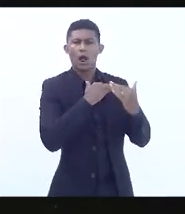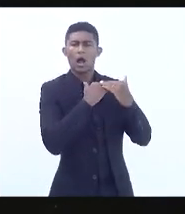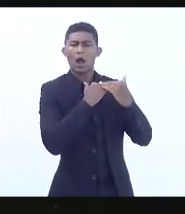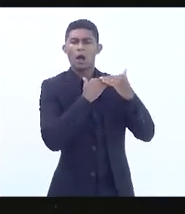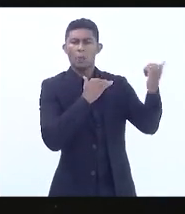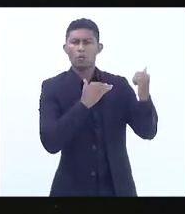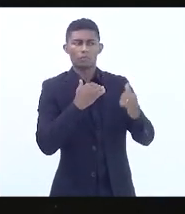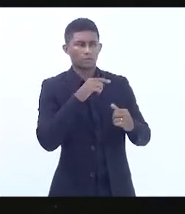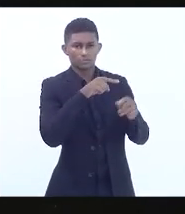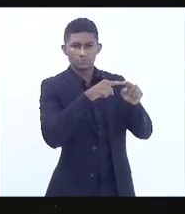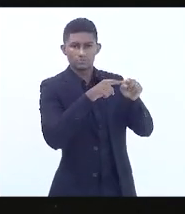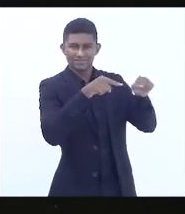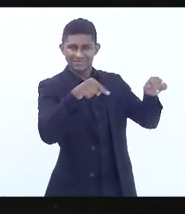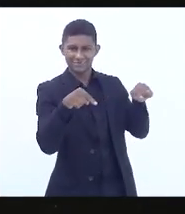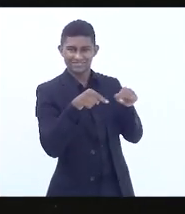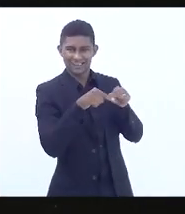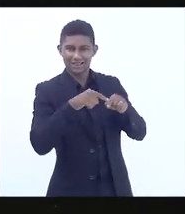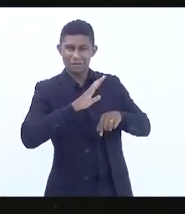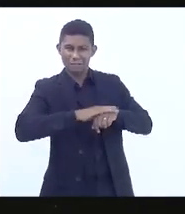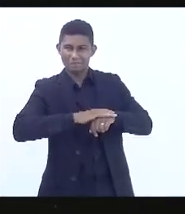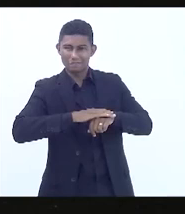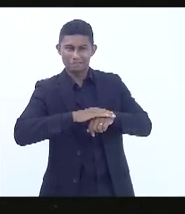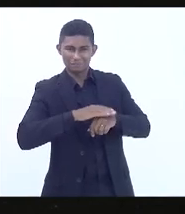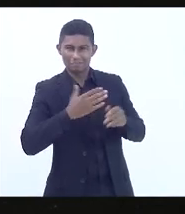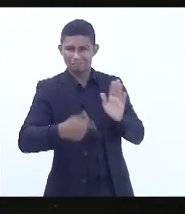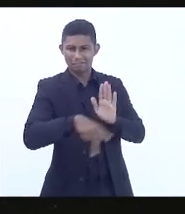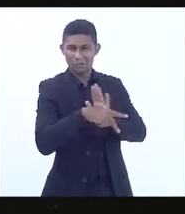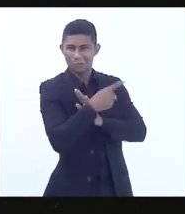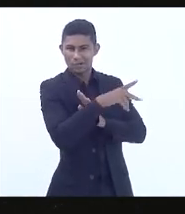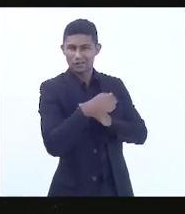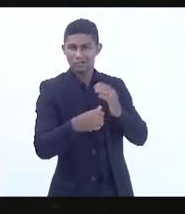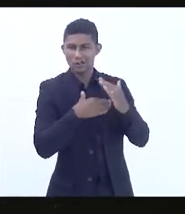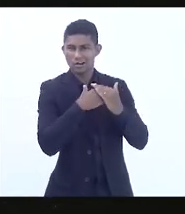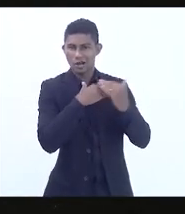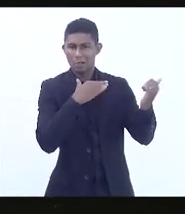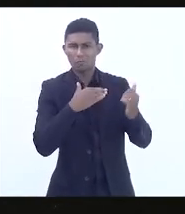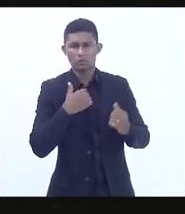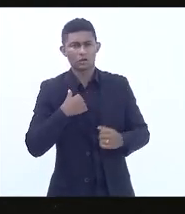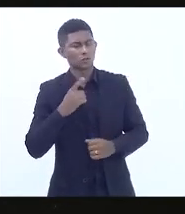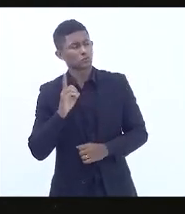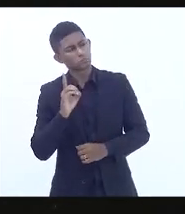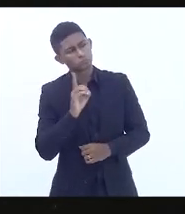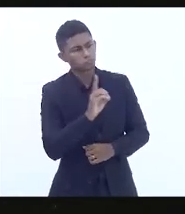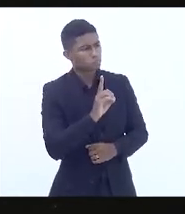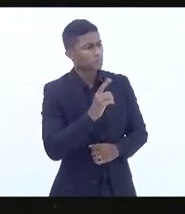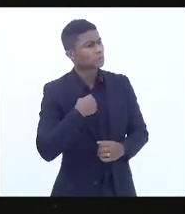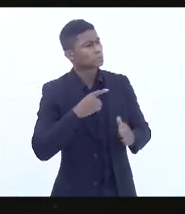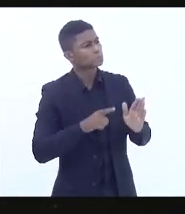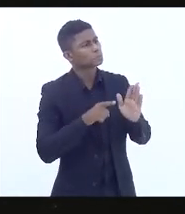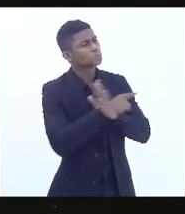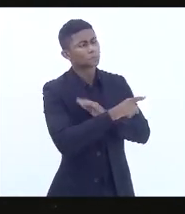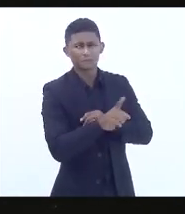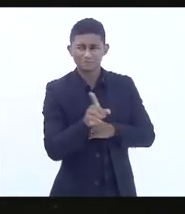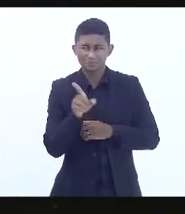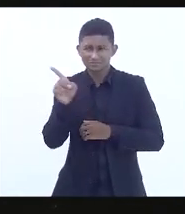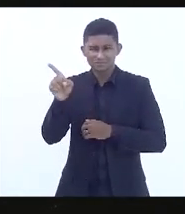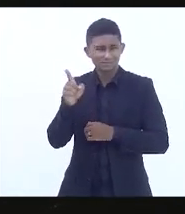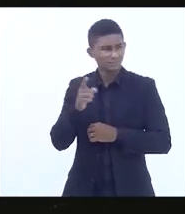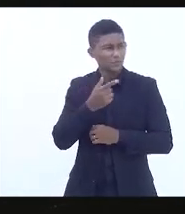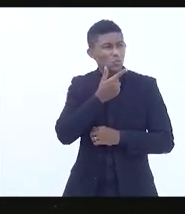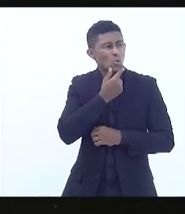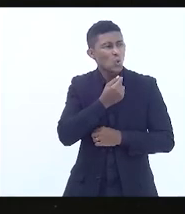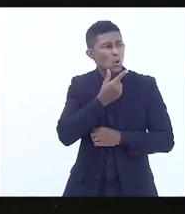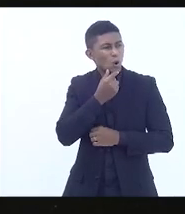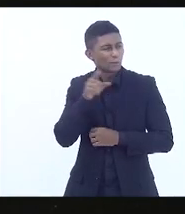seu gabinete, eu perguntei a ele se esses fuzis tinham autorização da